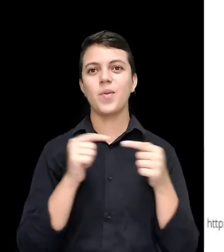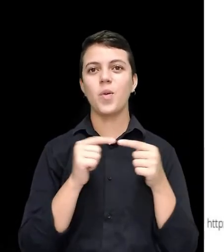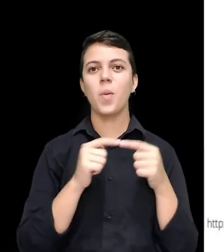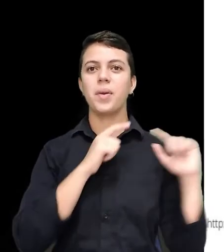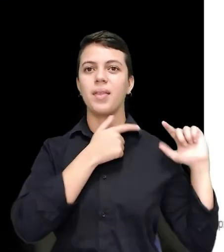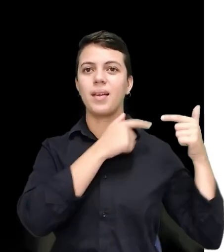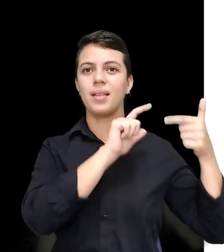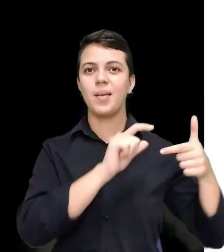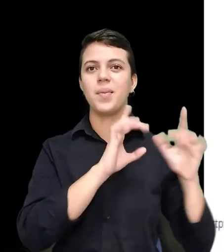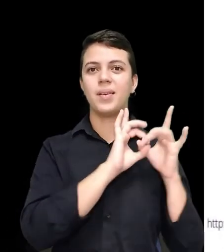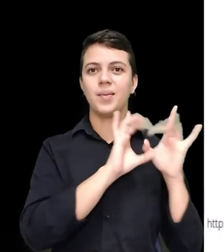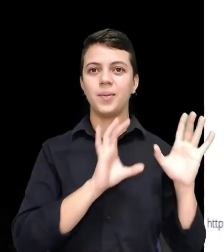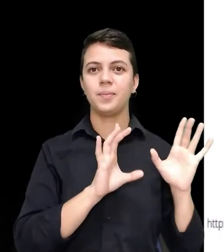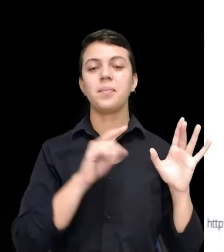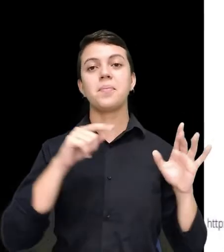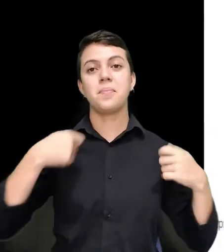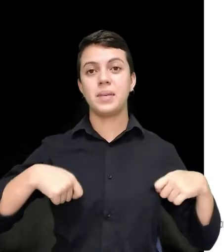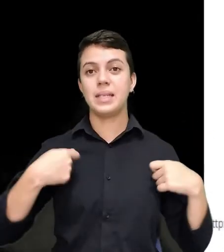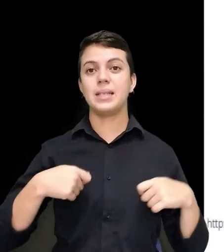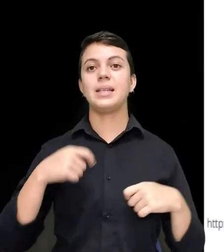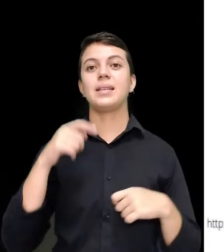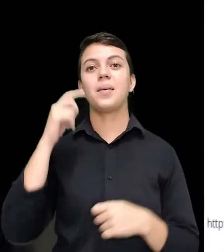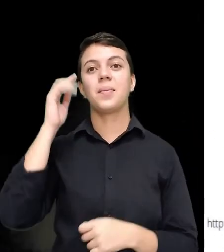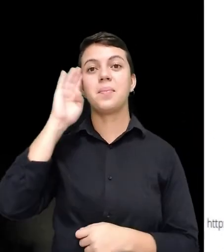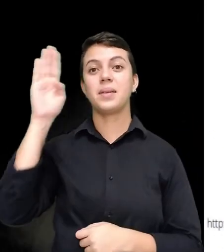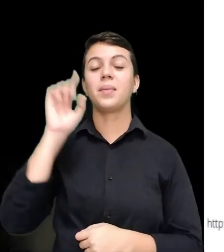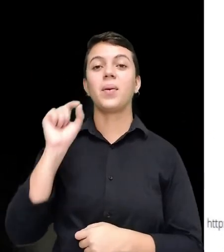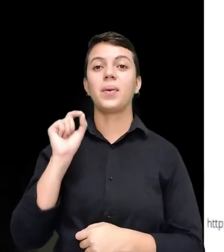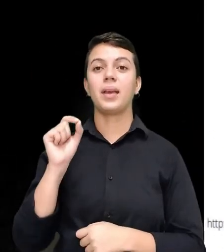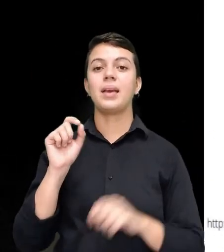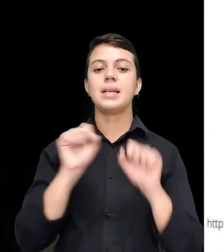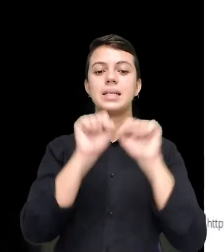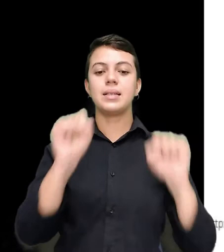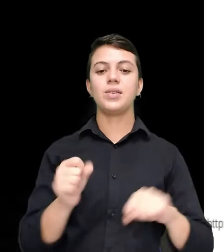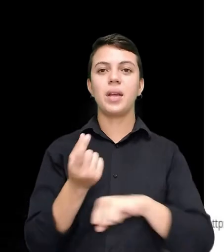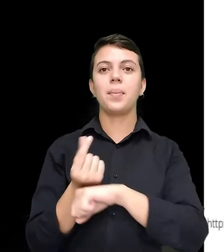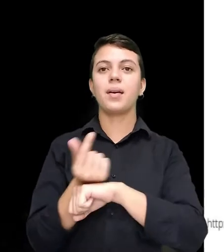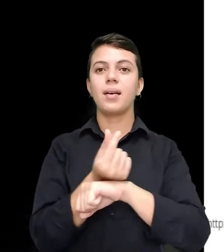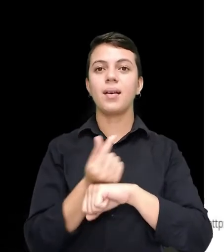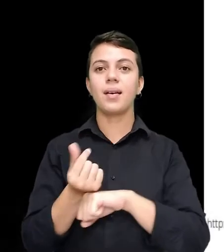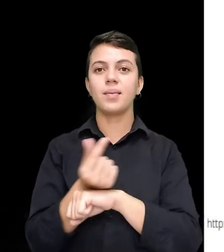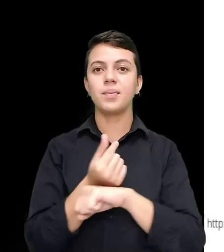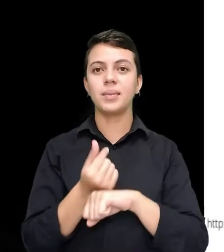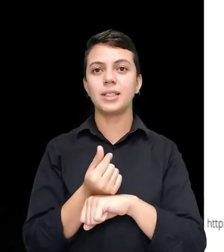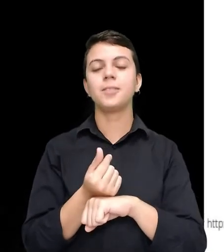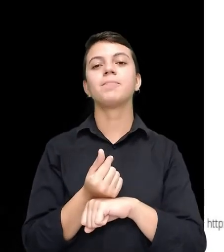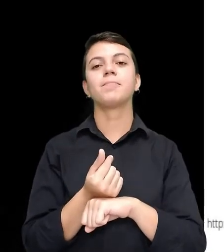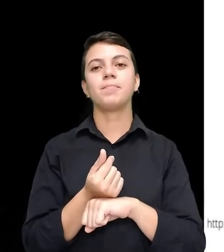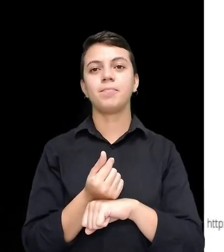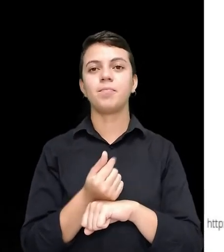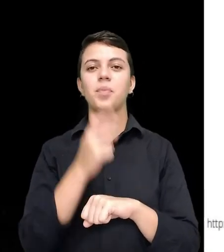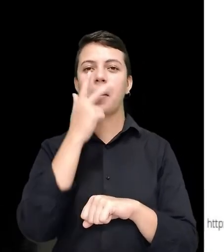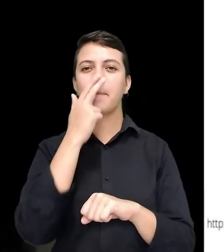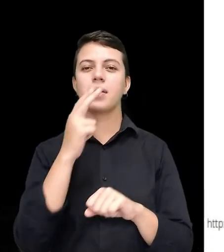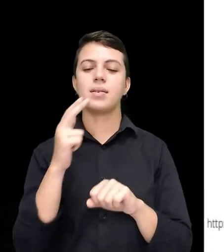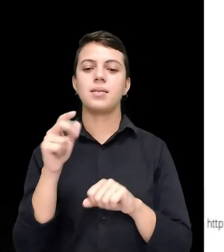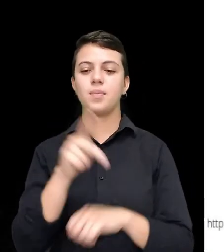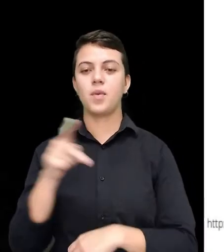que atenda esses preceitos capitalistas, né? Então, os conteúdos eles são